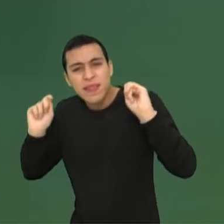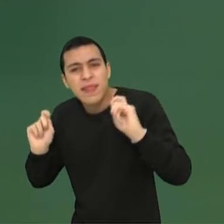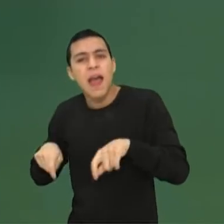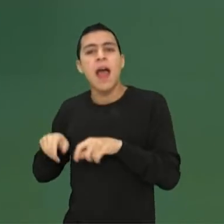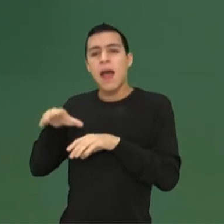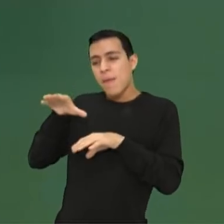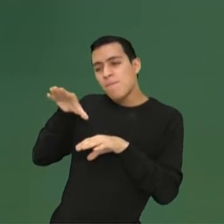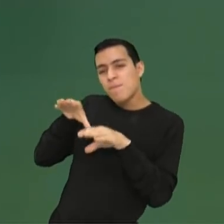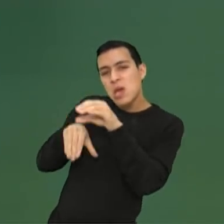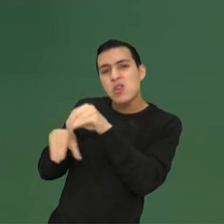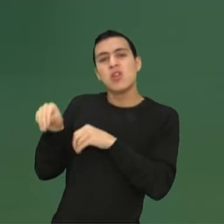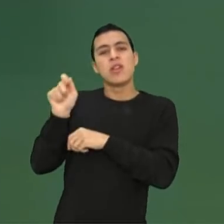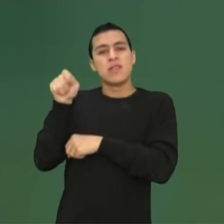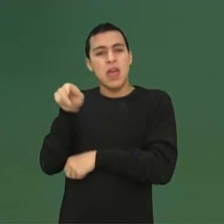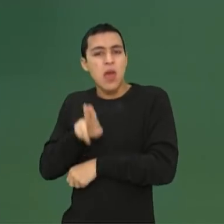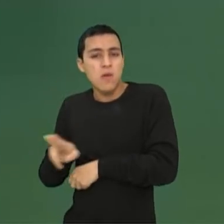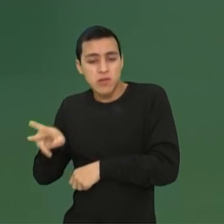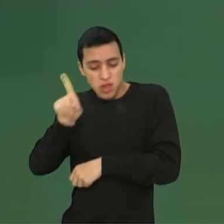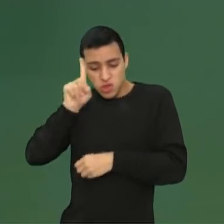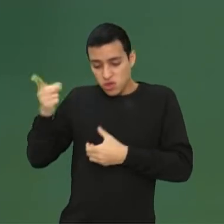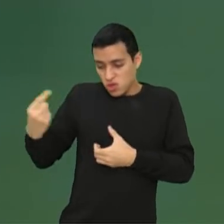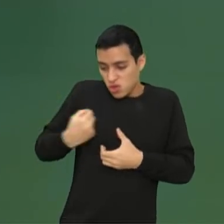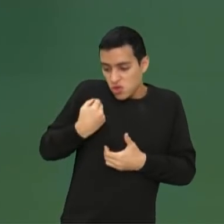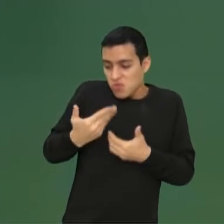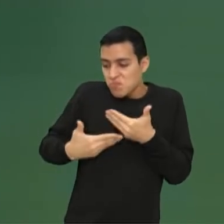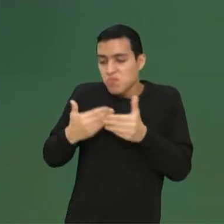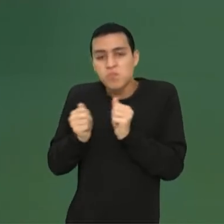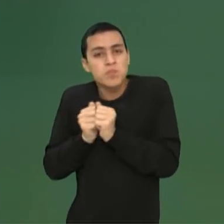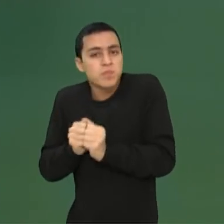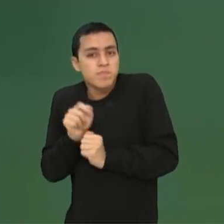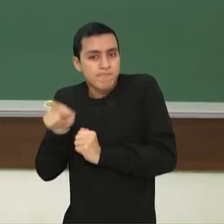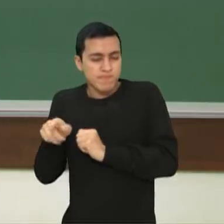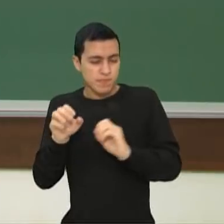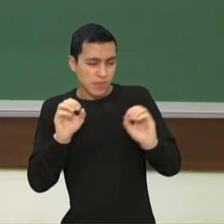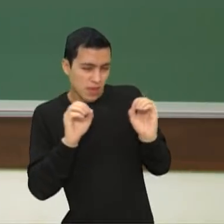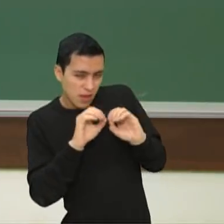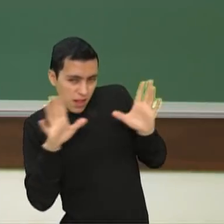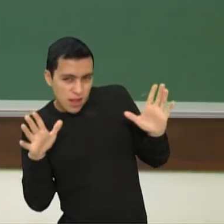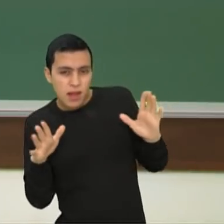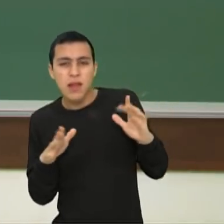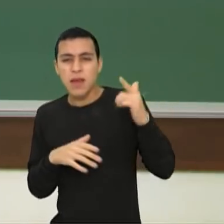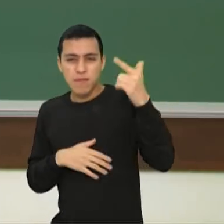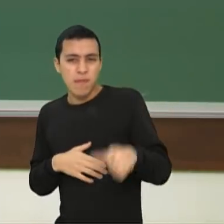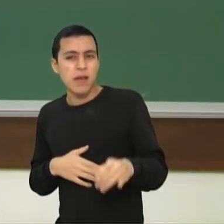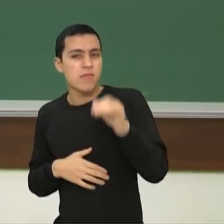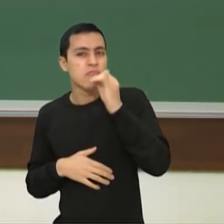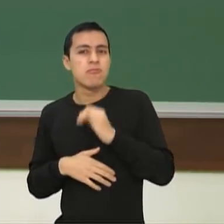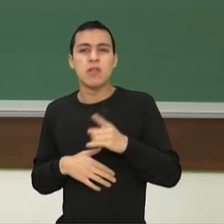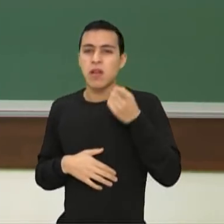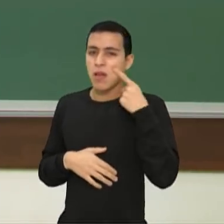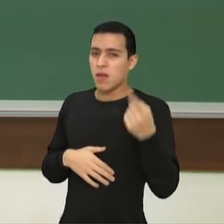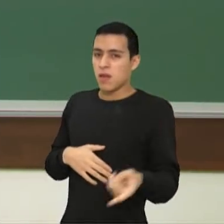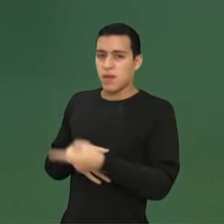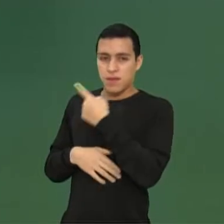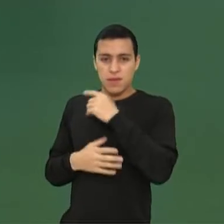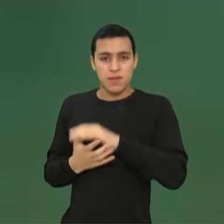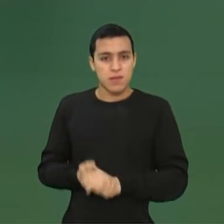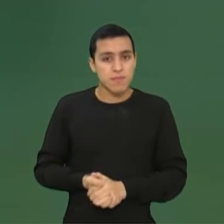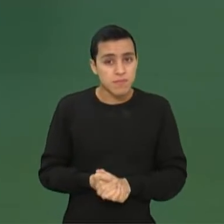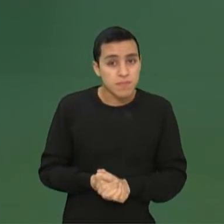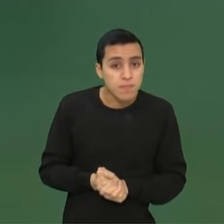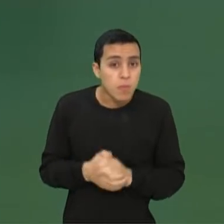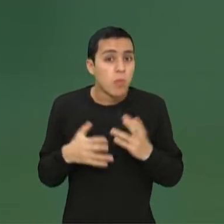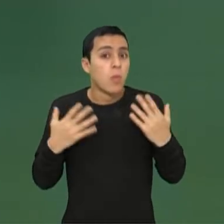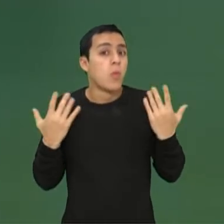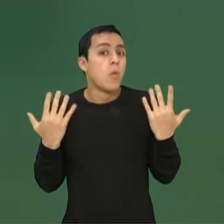que tem uma função no meu cotidiano. Ficou claro? Mais ou menos? Vamos para mais um exemplo? Então presta atenção comigo. Trouxe uma